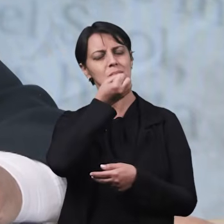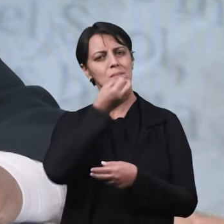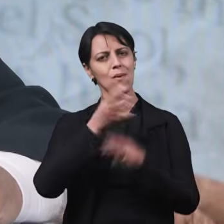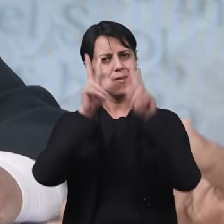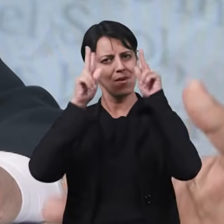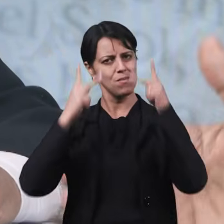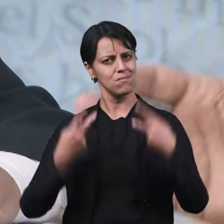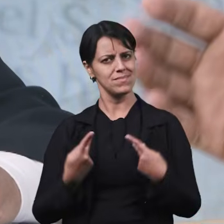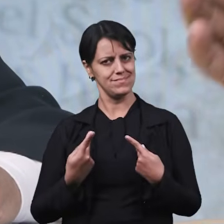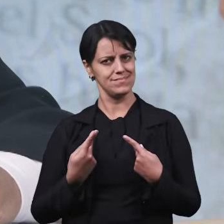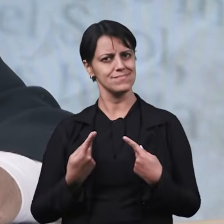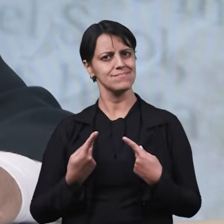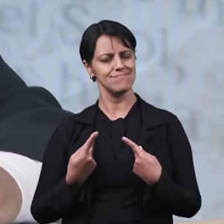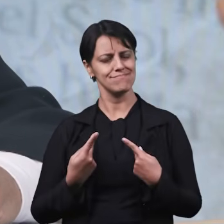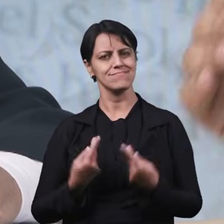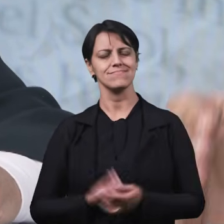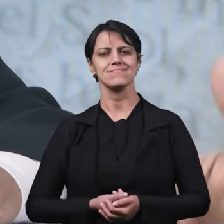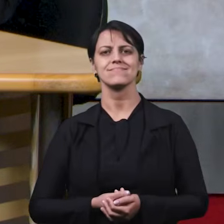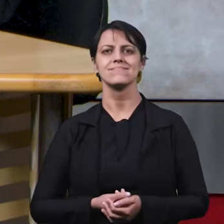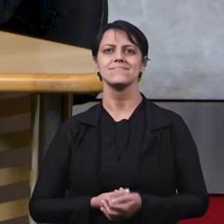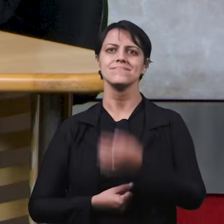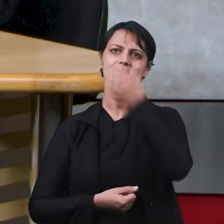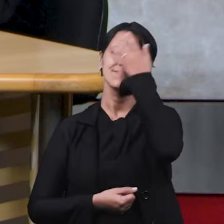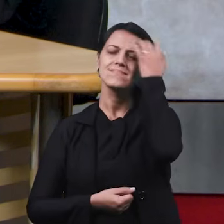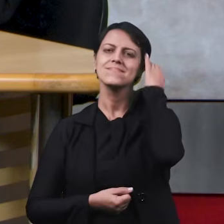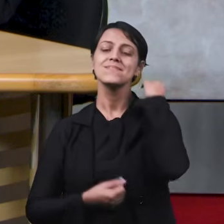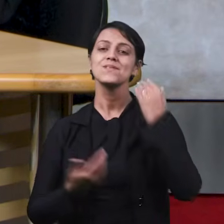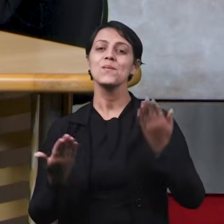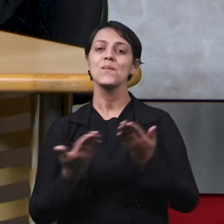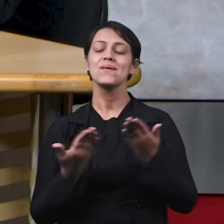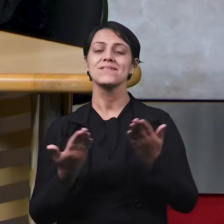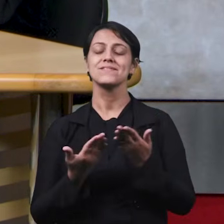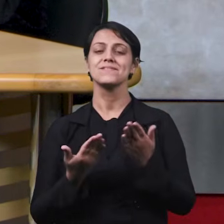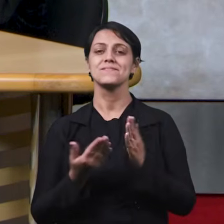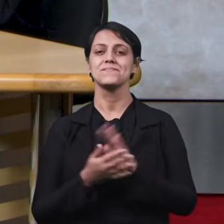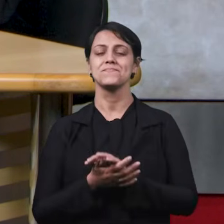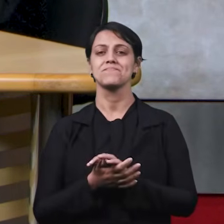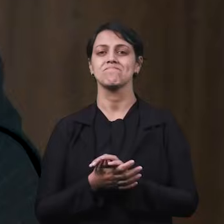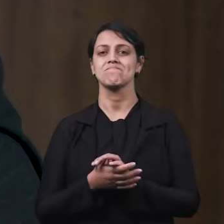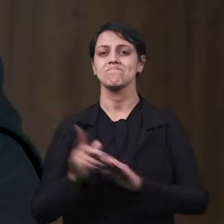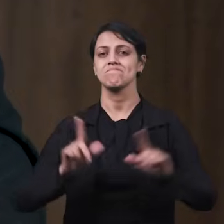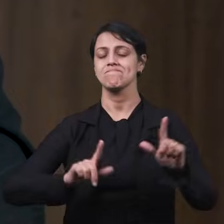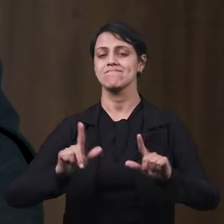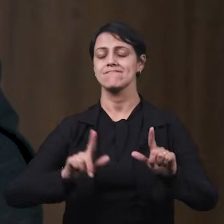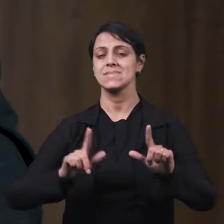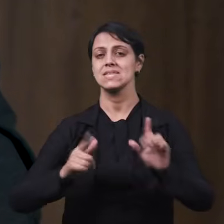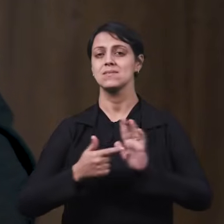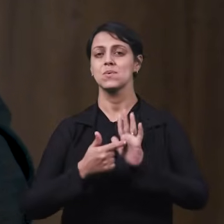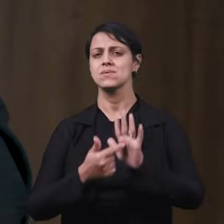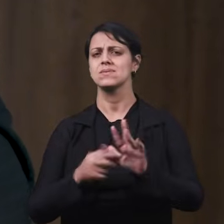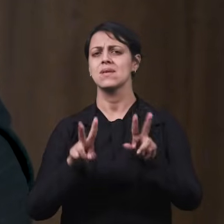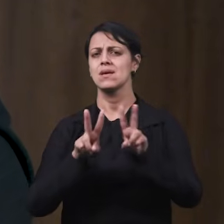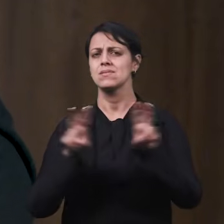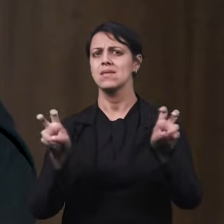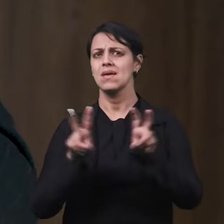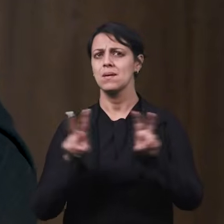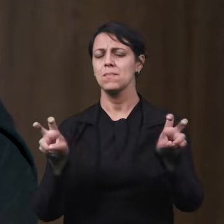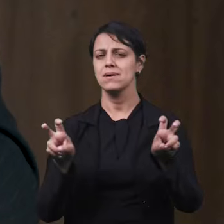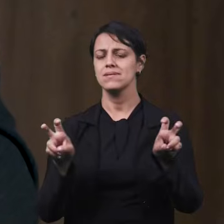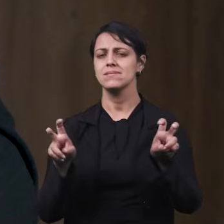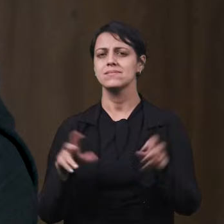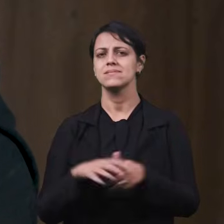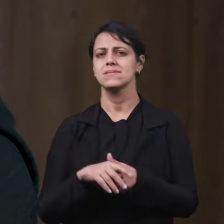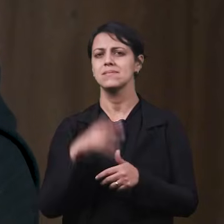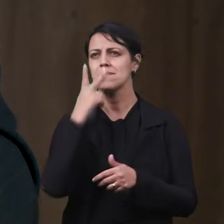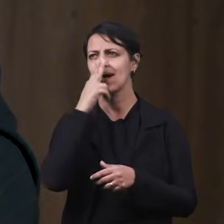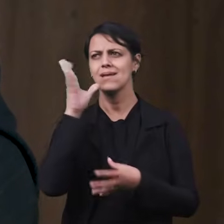humano. Verdade. E o programa de hoje, esse episódio, nós vamos tratar de um tema que é o resumo de tudo isso